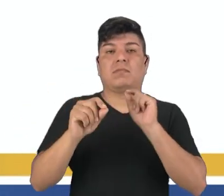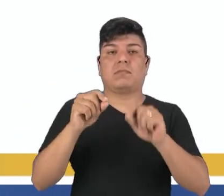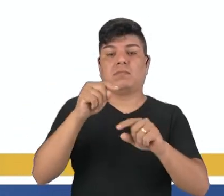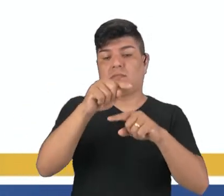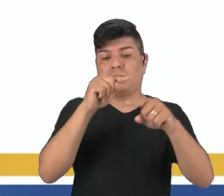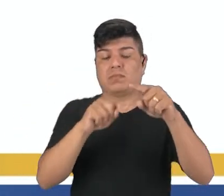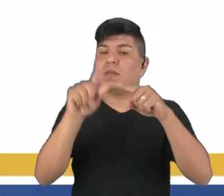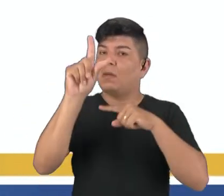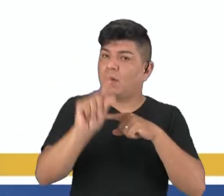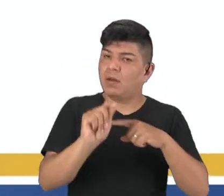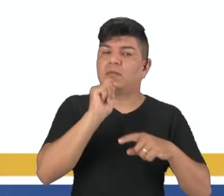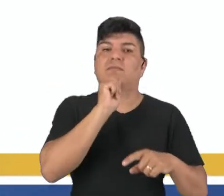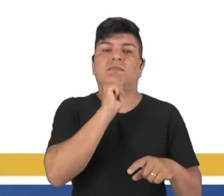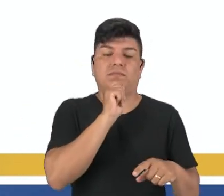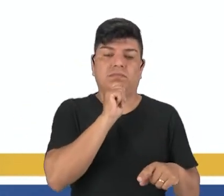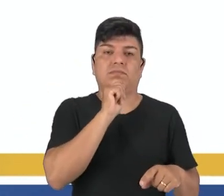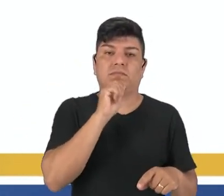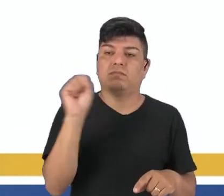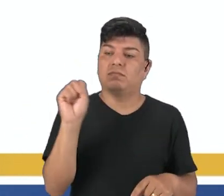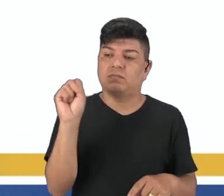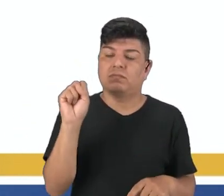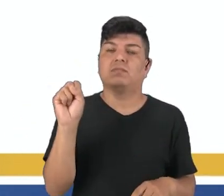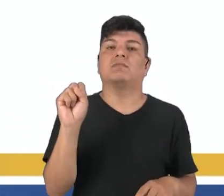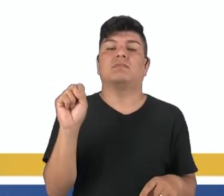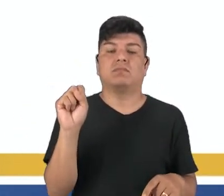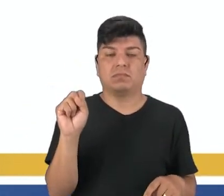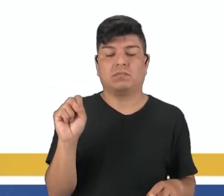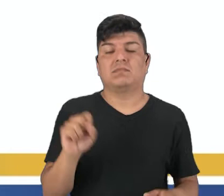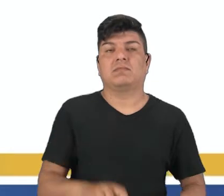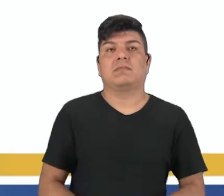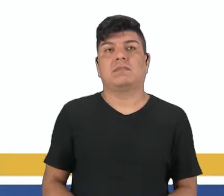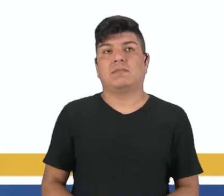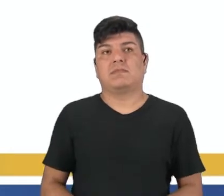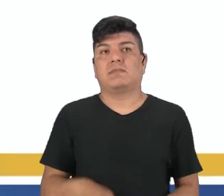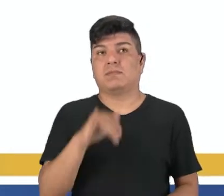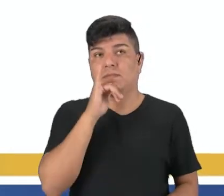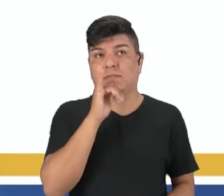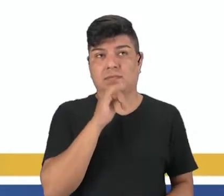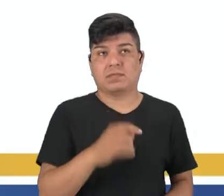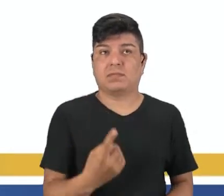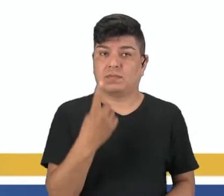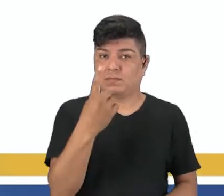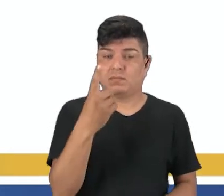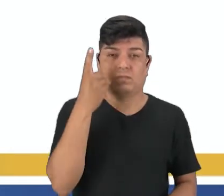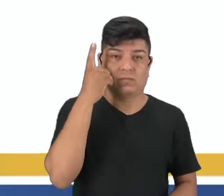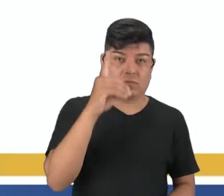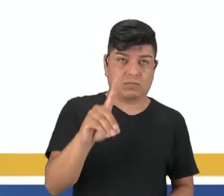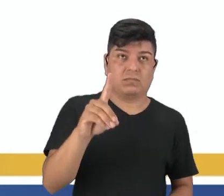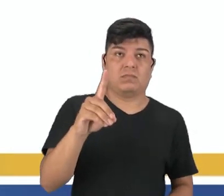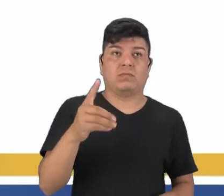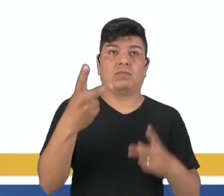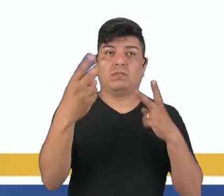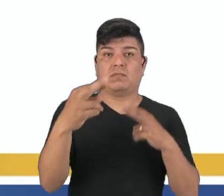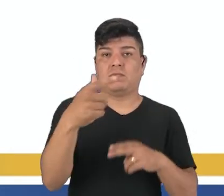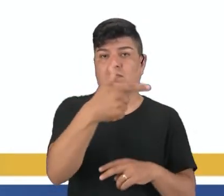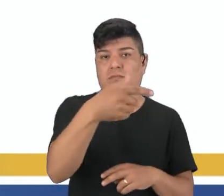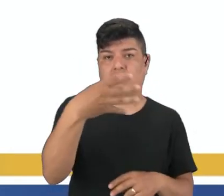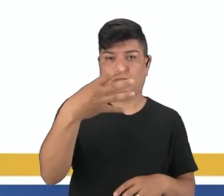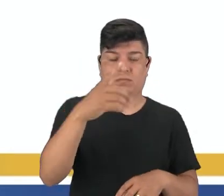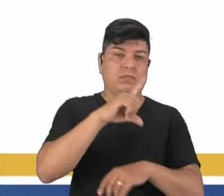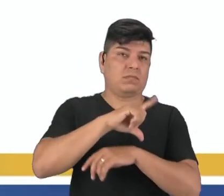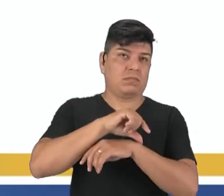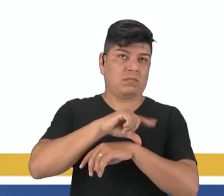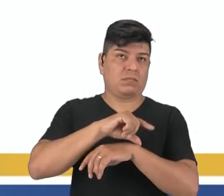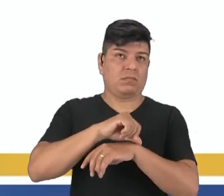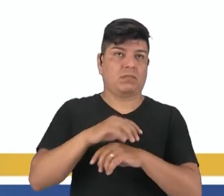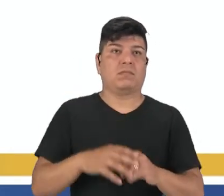medidas menores ainda, que chamamos de segundos, né? Exemplo, um dia é igual a 24